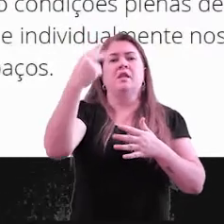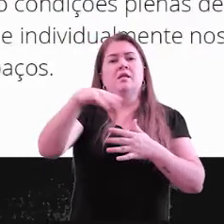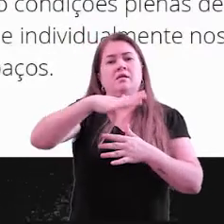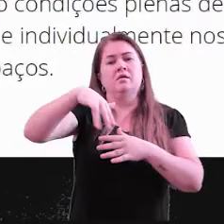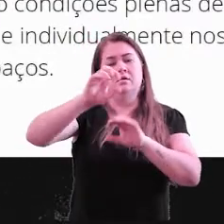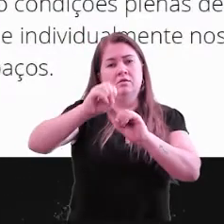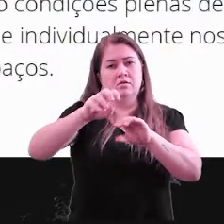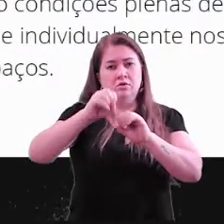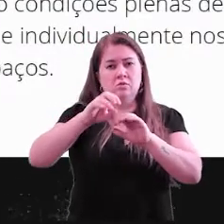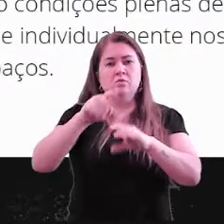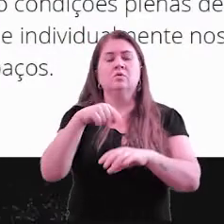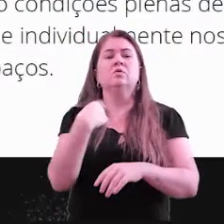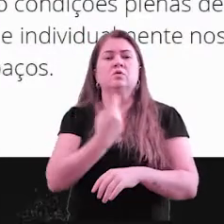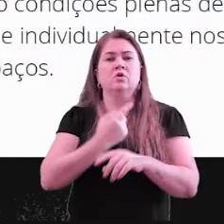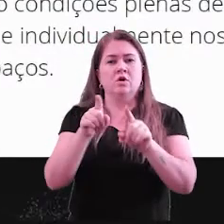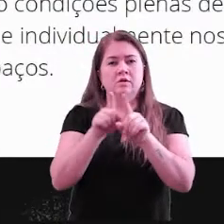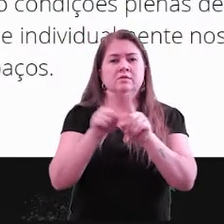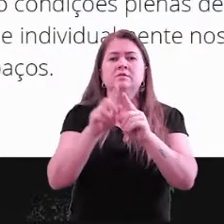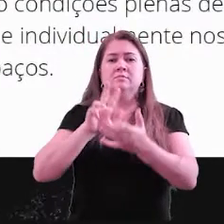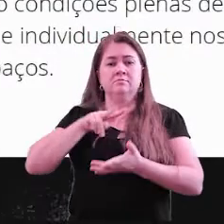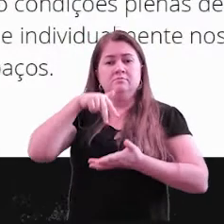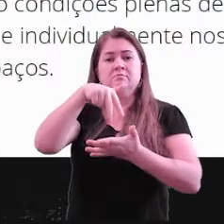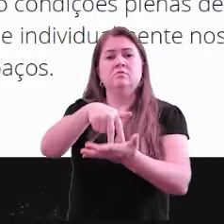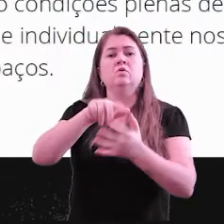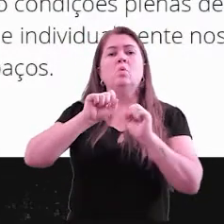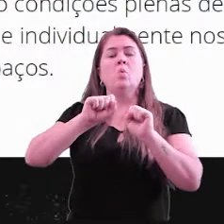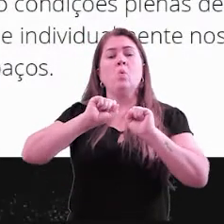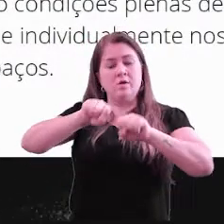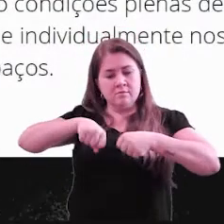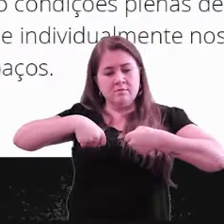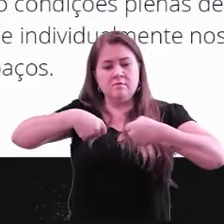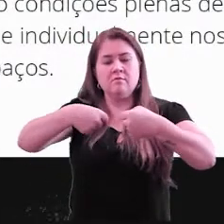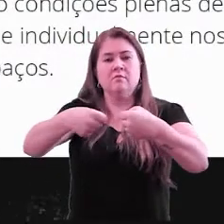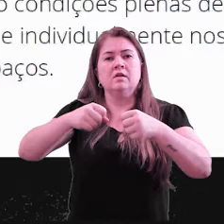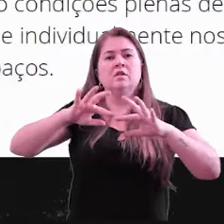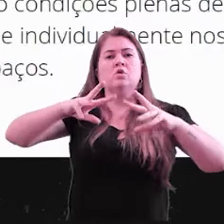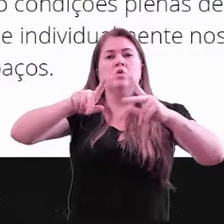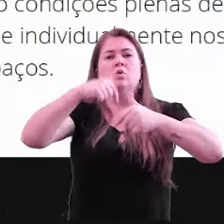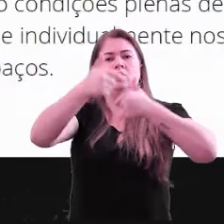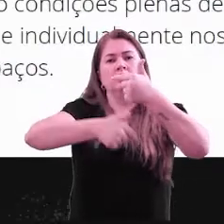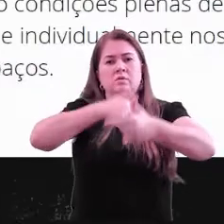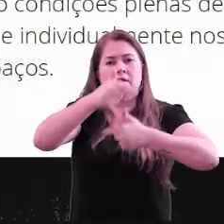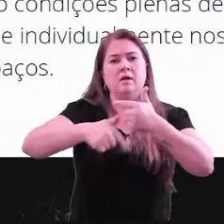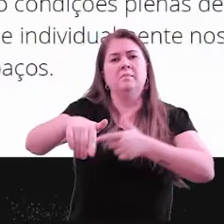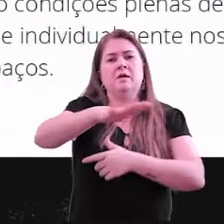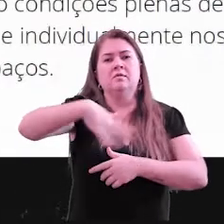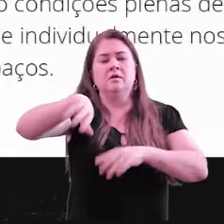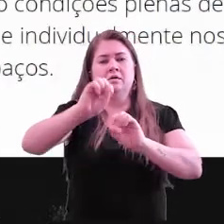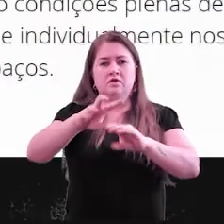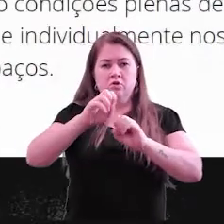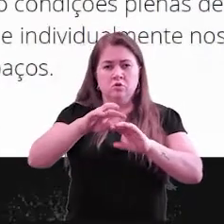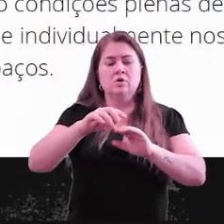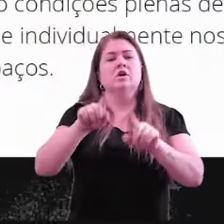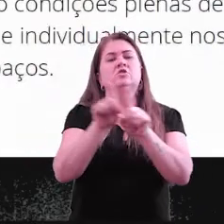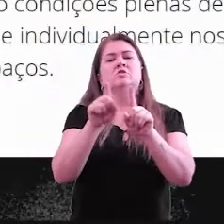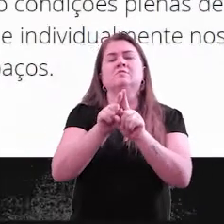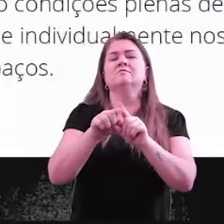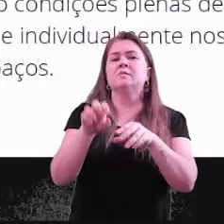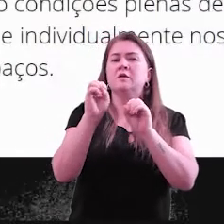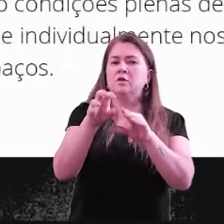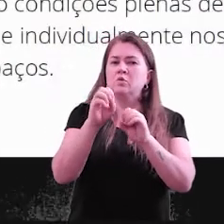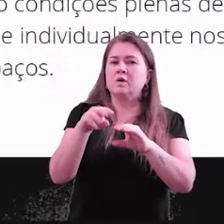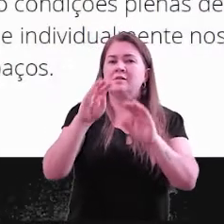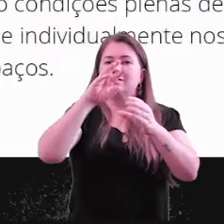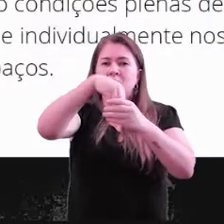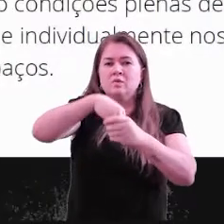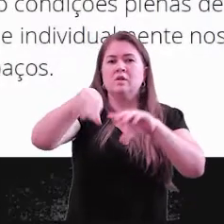em defesa das ações educativas, dos serviços educativos, da educação museal, como eixos